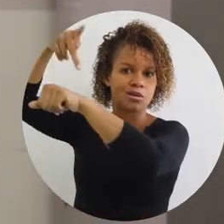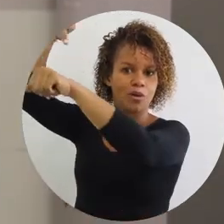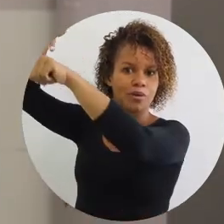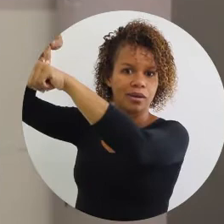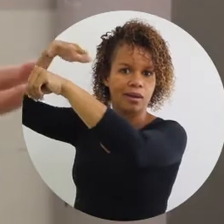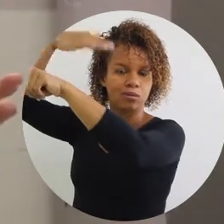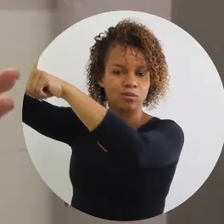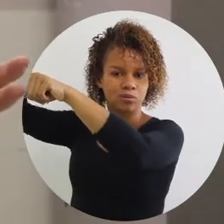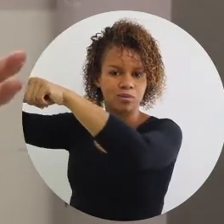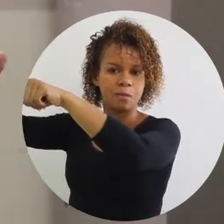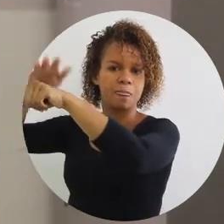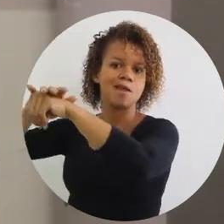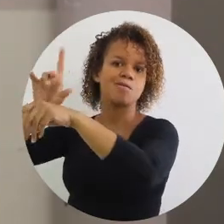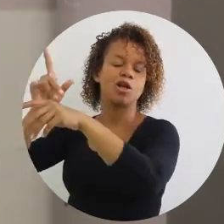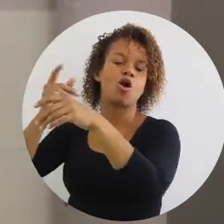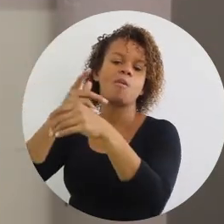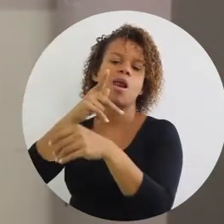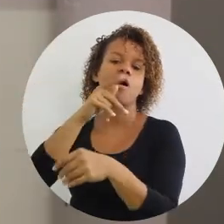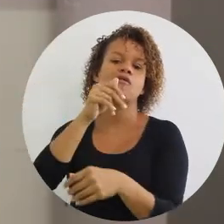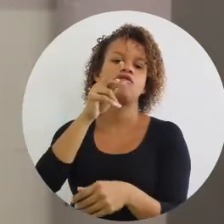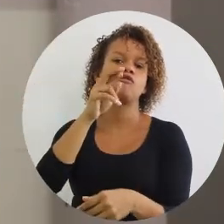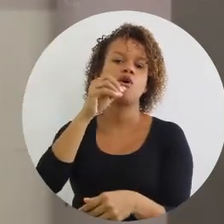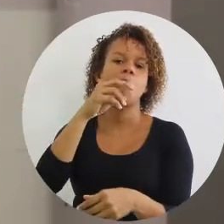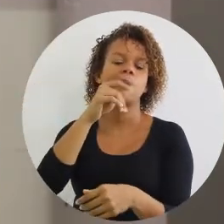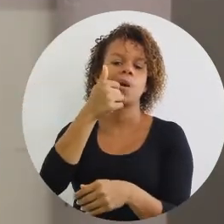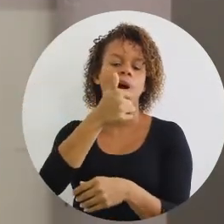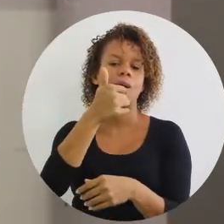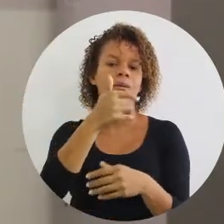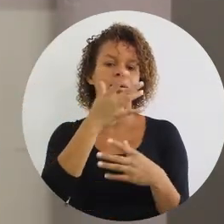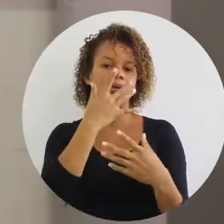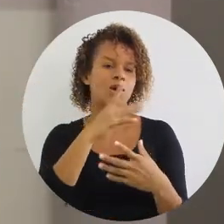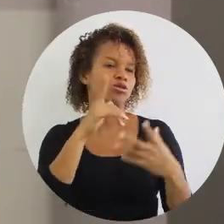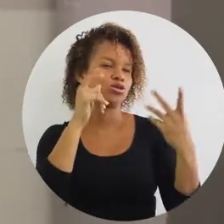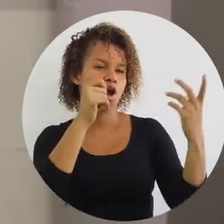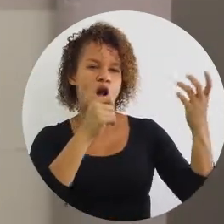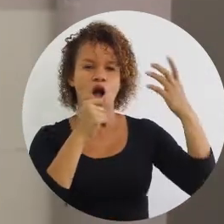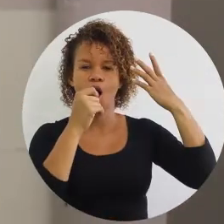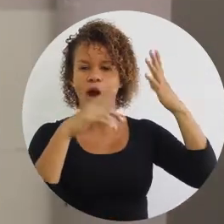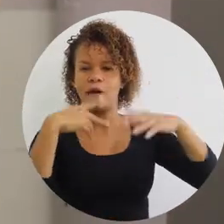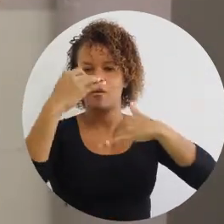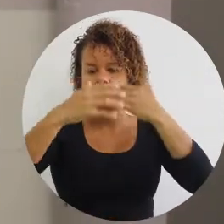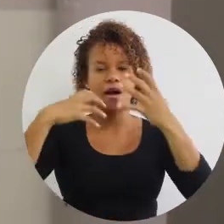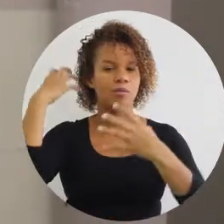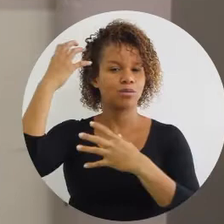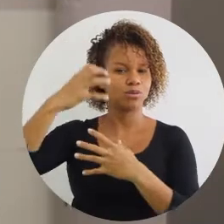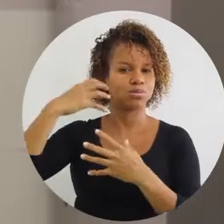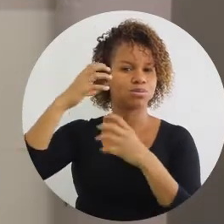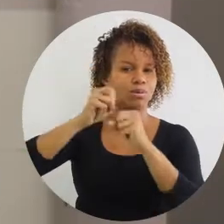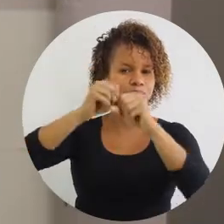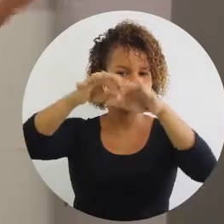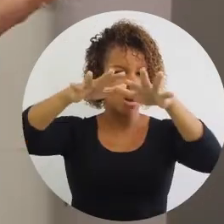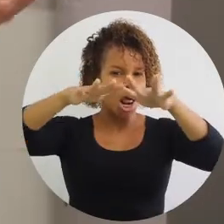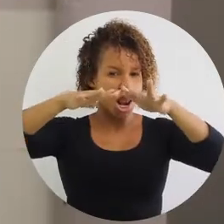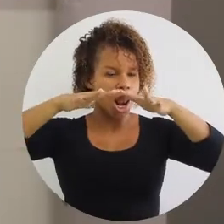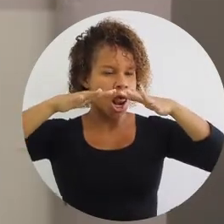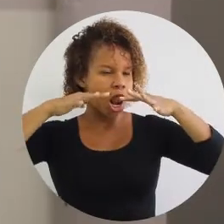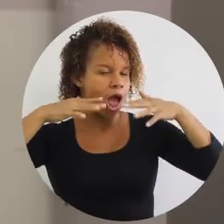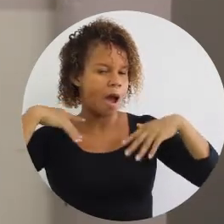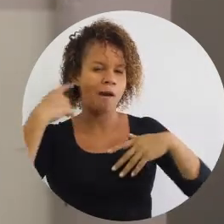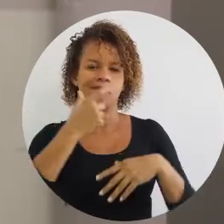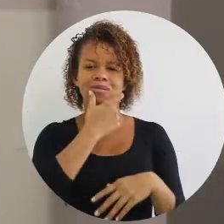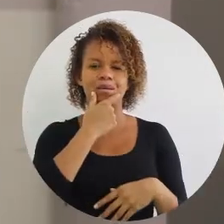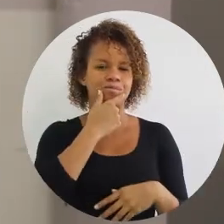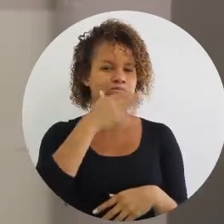um evento como a Fórmula 1. Imagine que num show de um grande ídolo, uma Madonna, um U2,